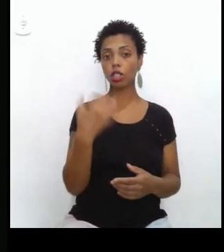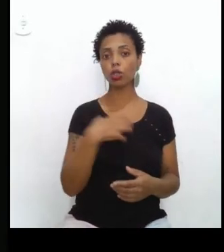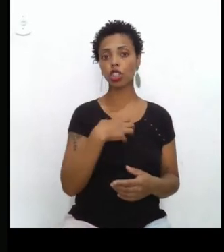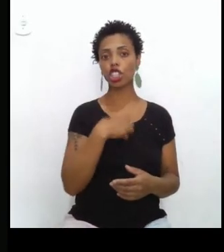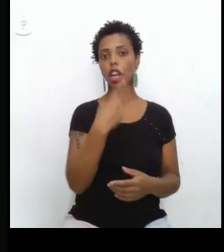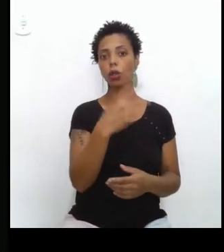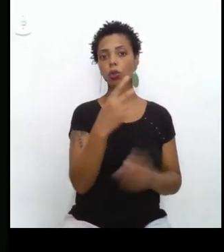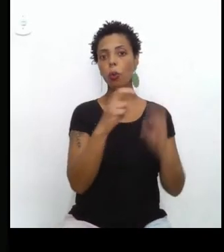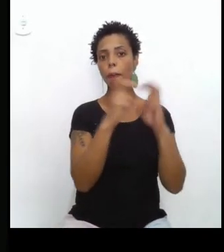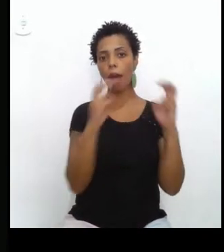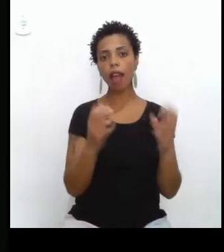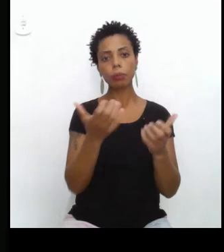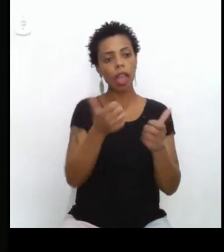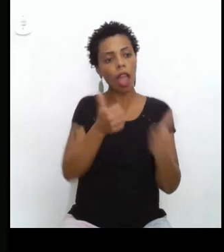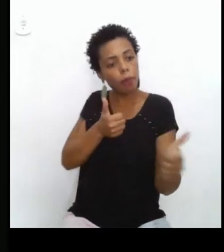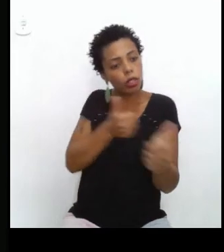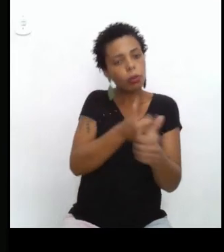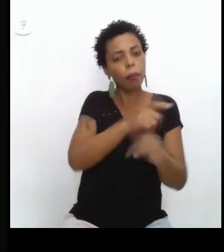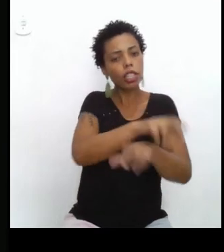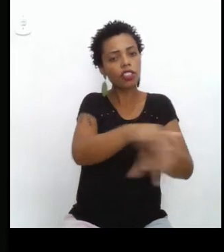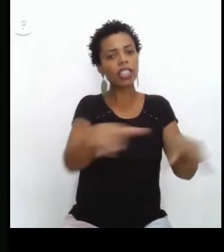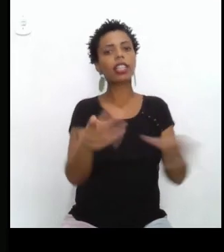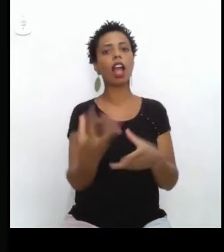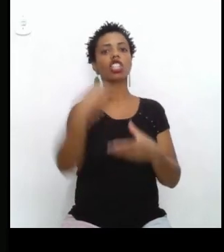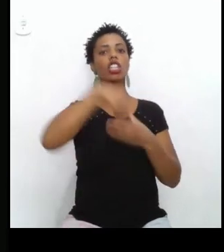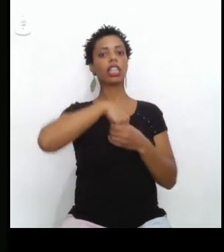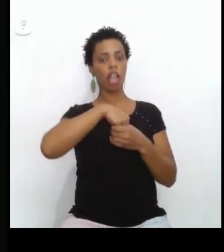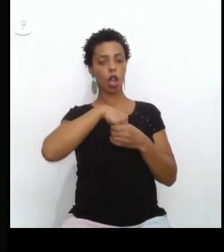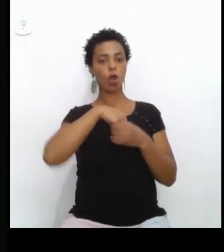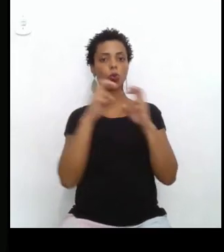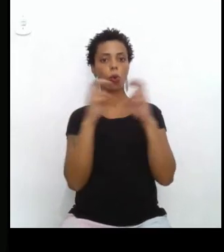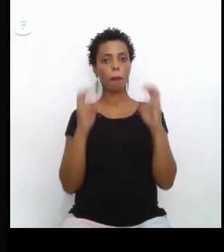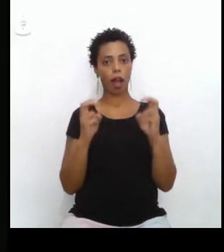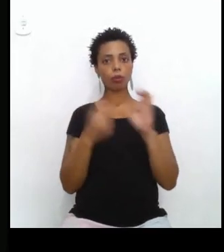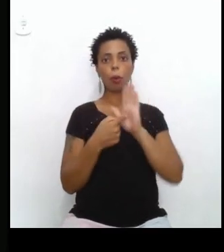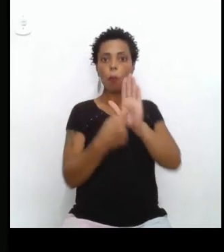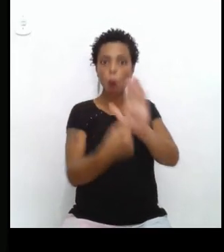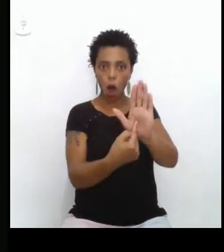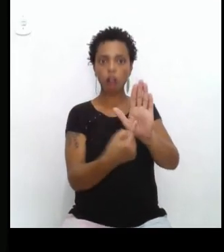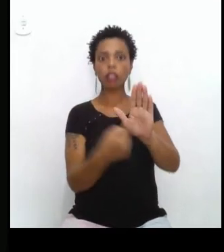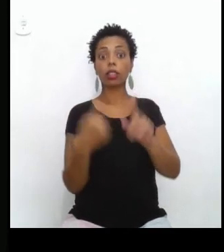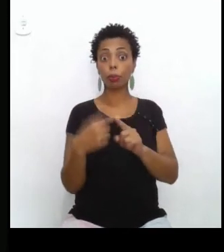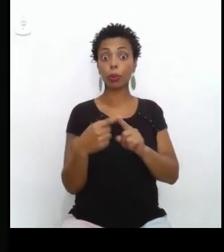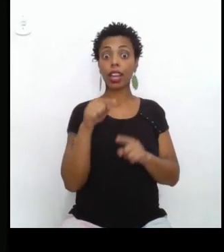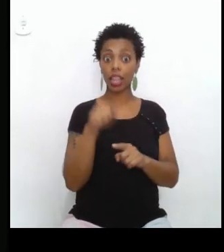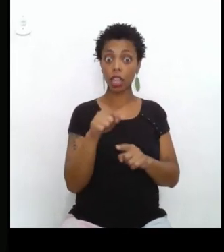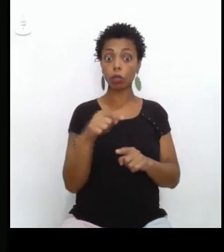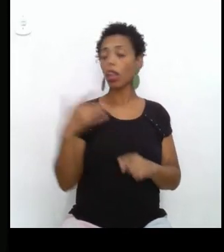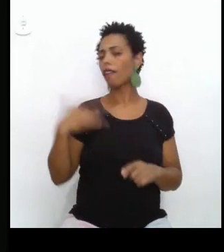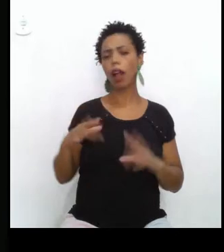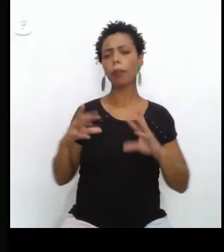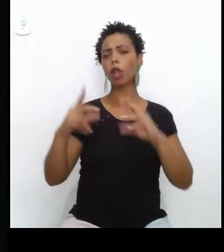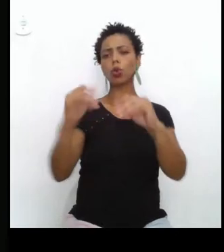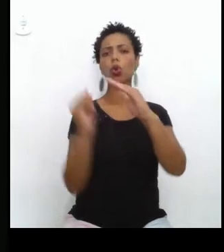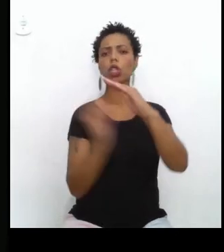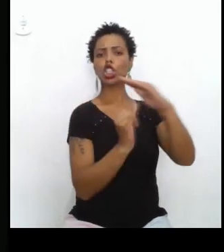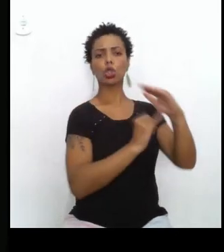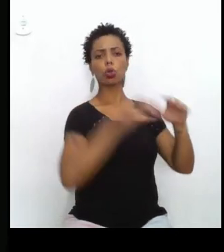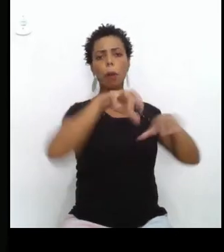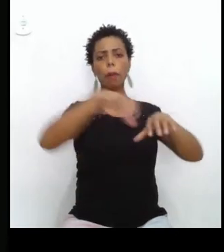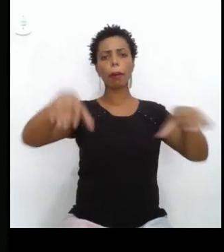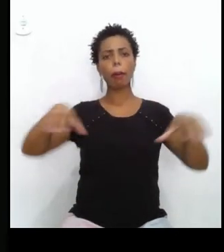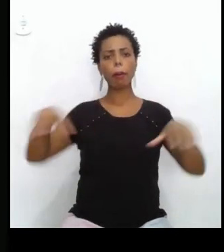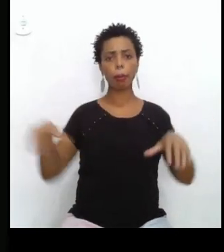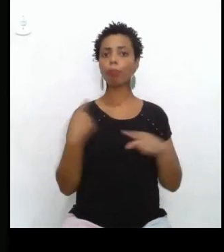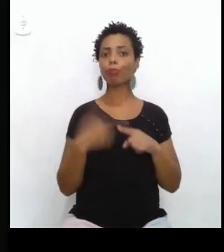para trazer para dentro do MASP isso implica também que o Masp e isso vale para todas as instituições é isso